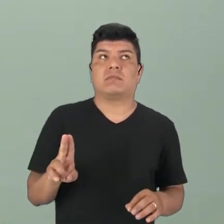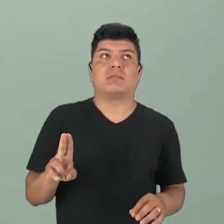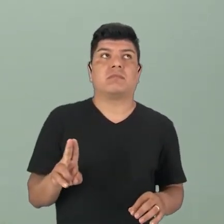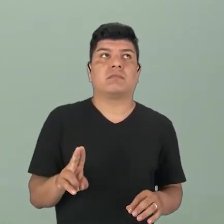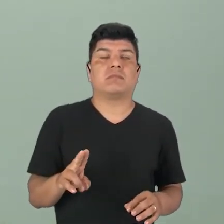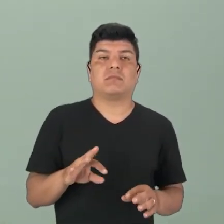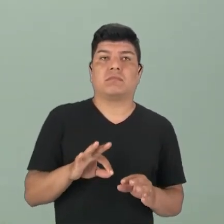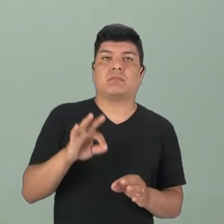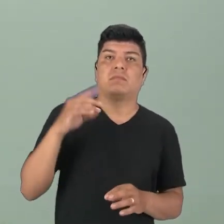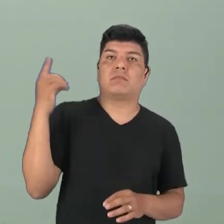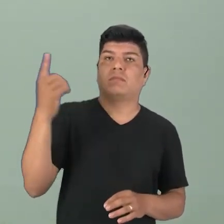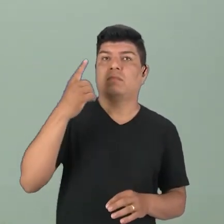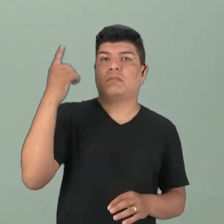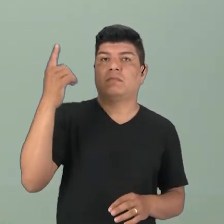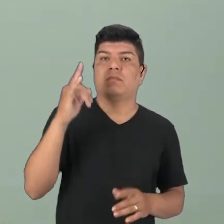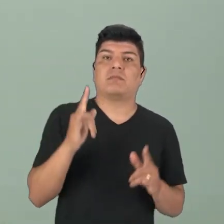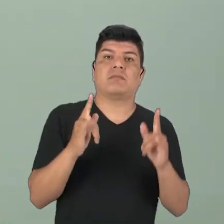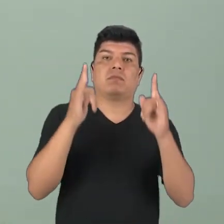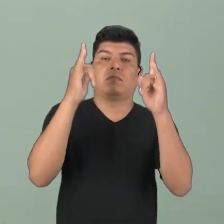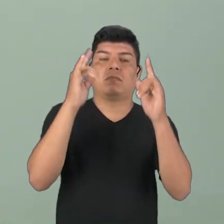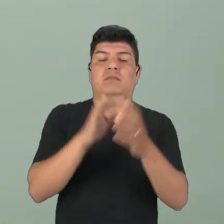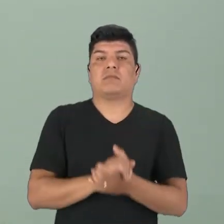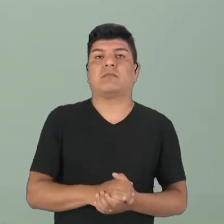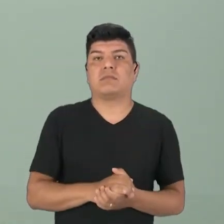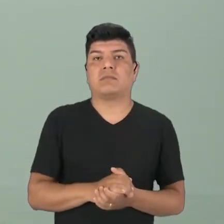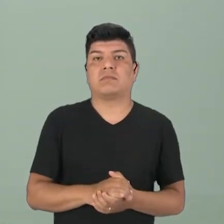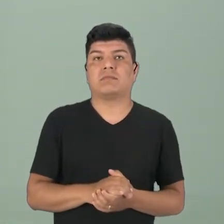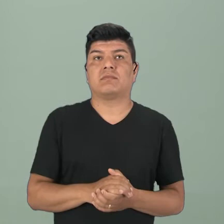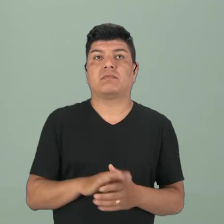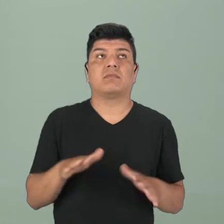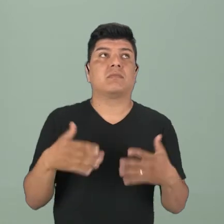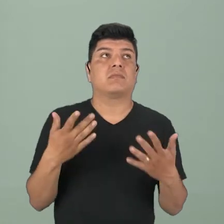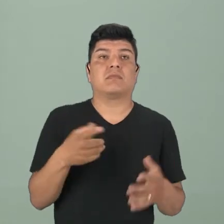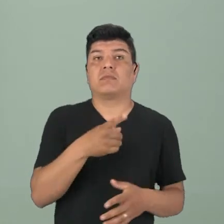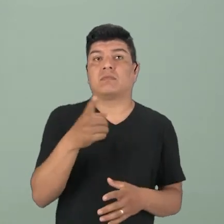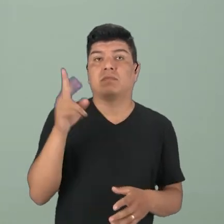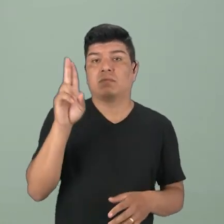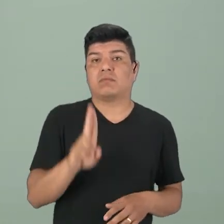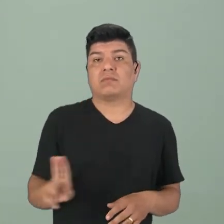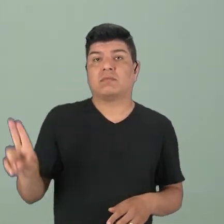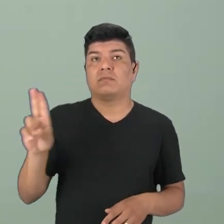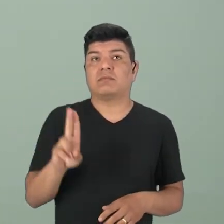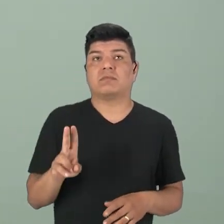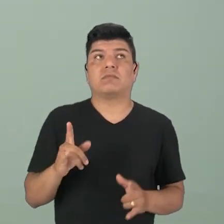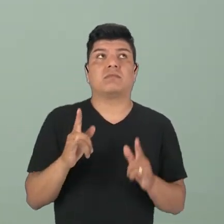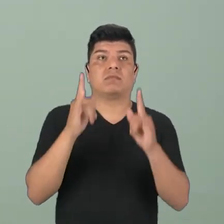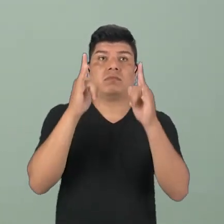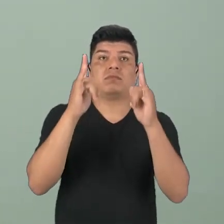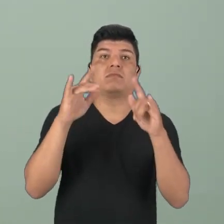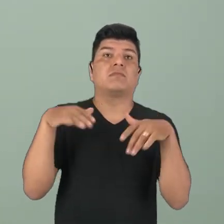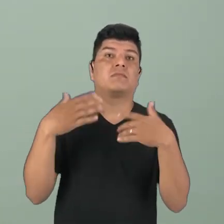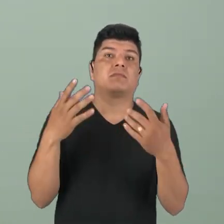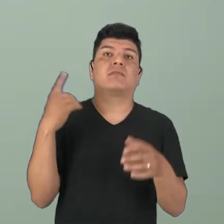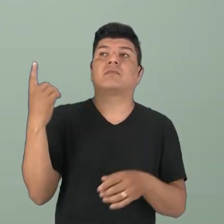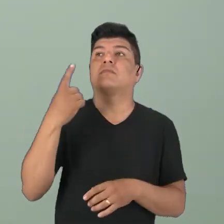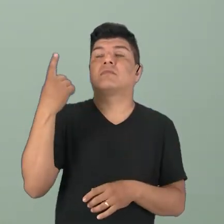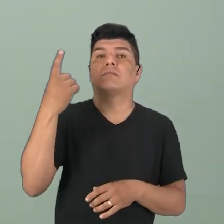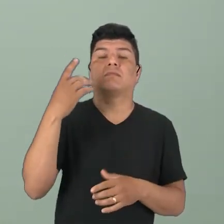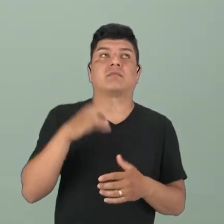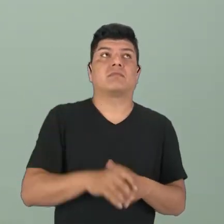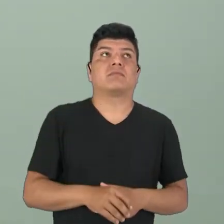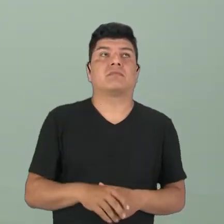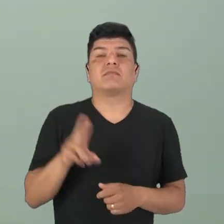a altura de um prédio? Dessas medidas que a gente falou aqui, qual que você usaria? A altura de um prédio, eu usaria o quê?